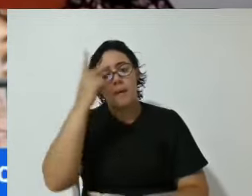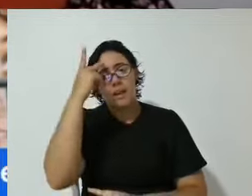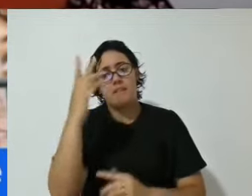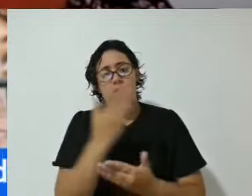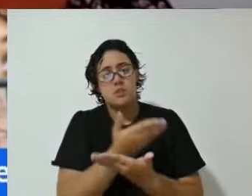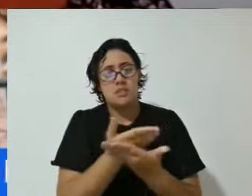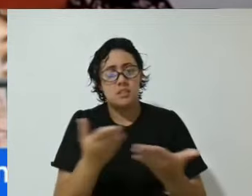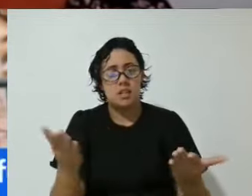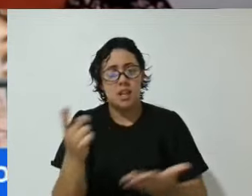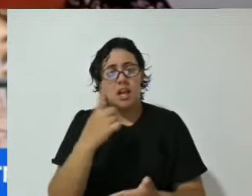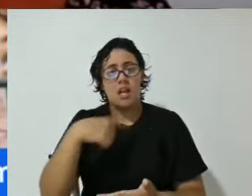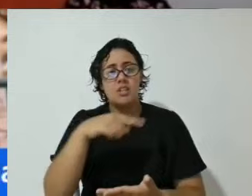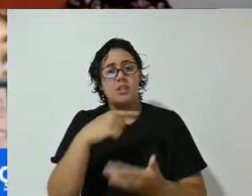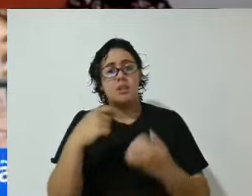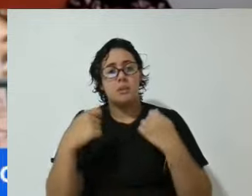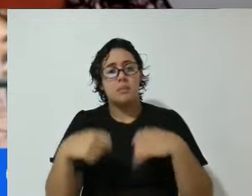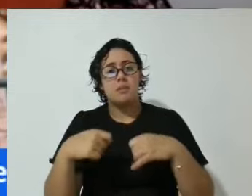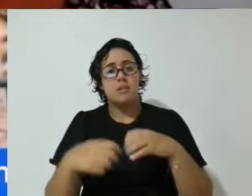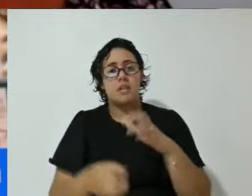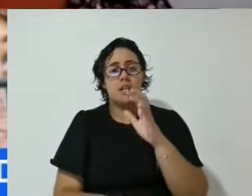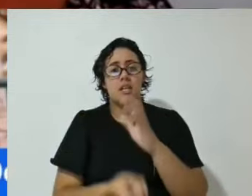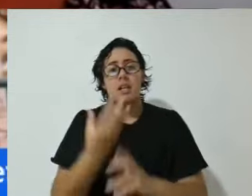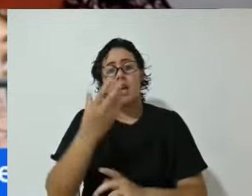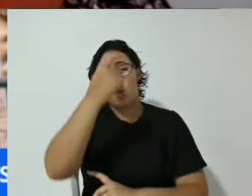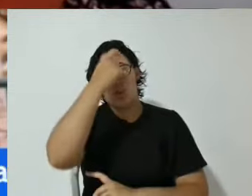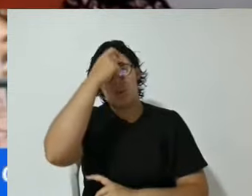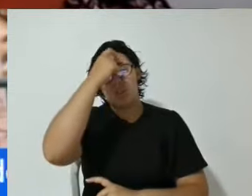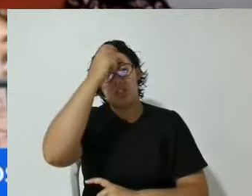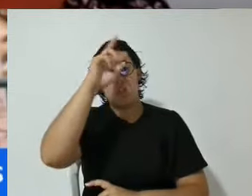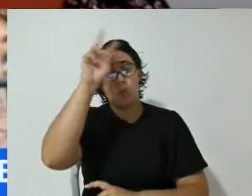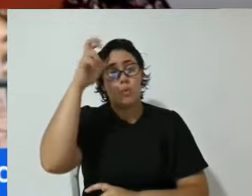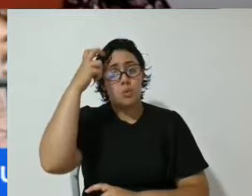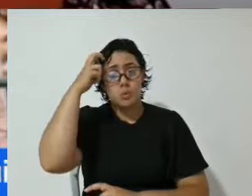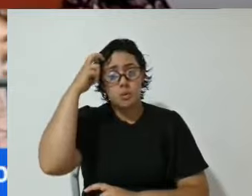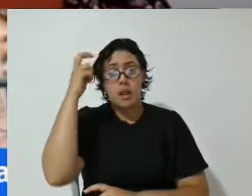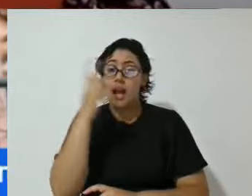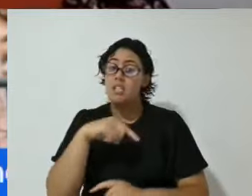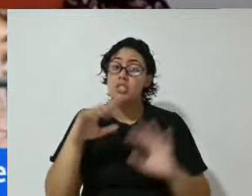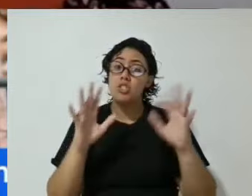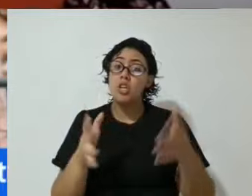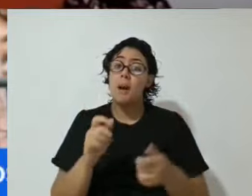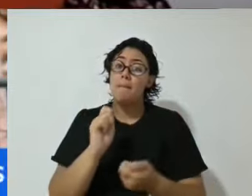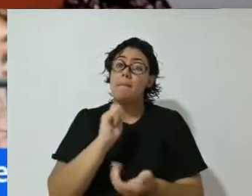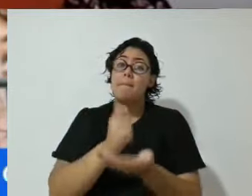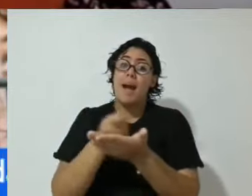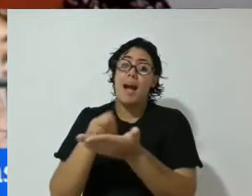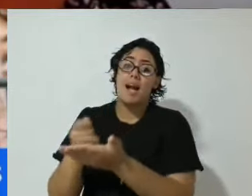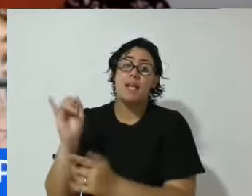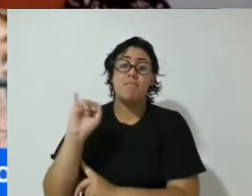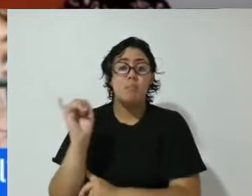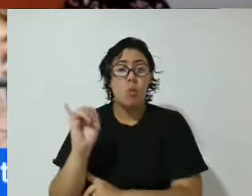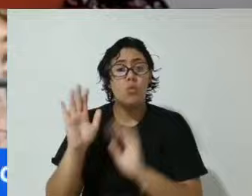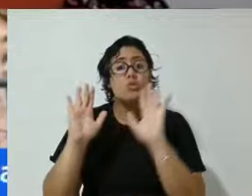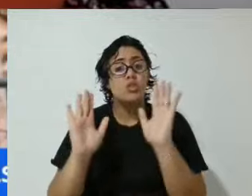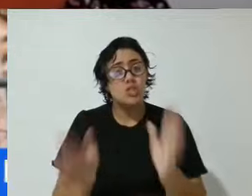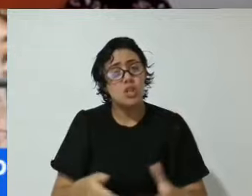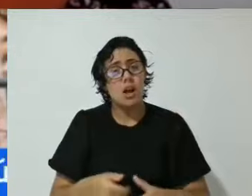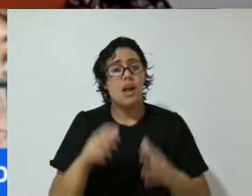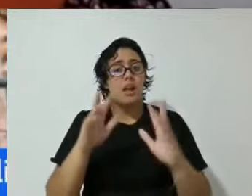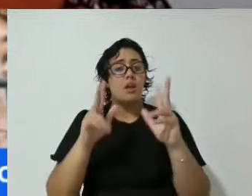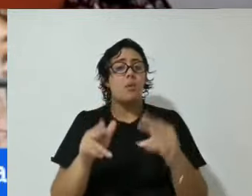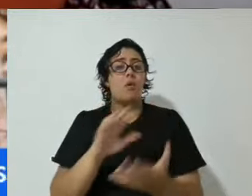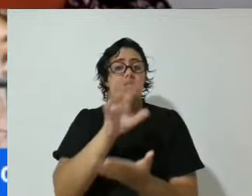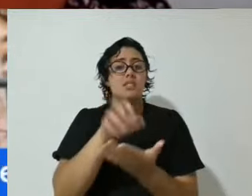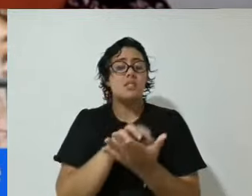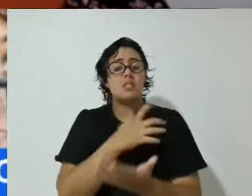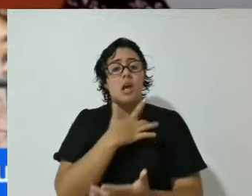gente precisa criar essa consciência cultural. Nós já pagamos esses impostos, é igual o centro de saúde, gente. A gente não